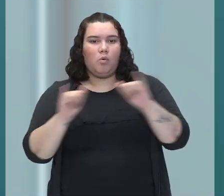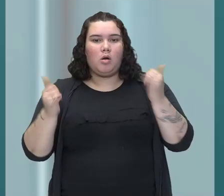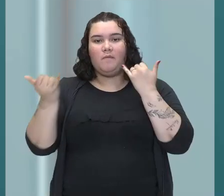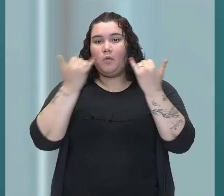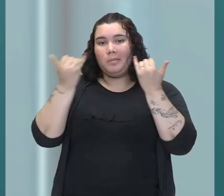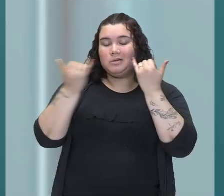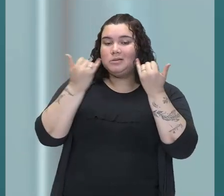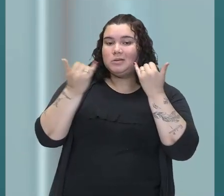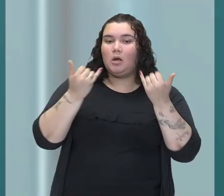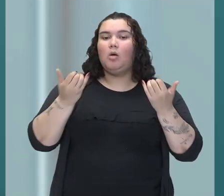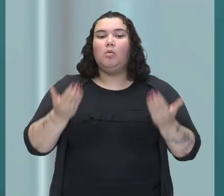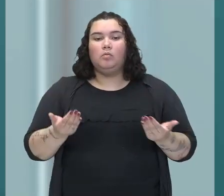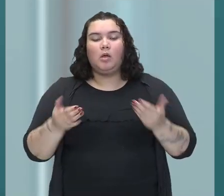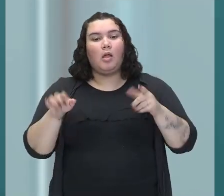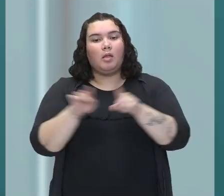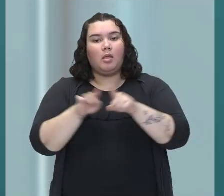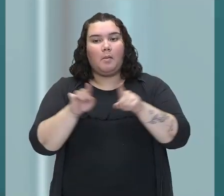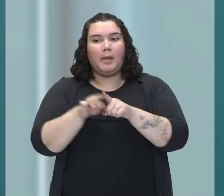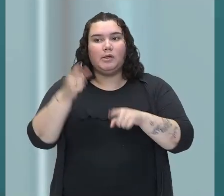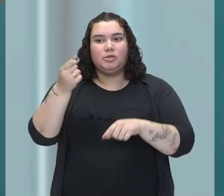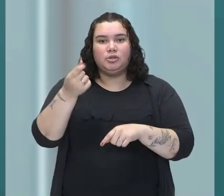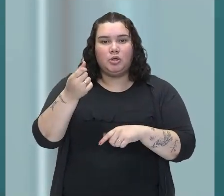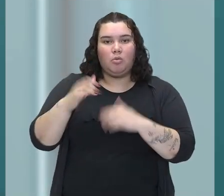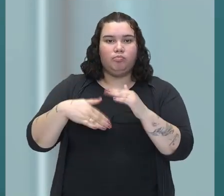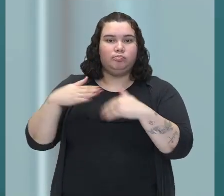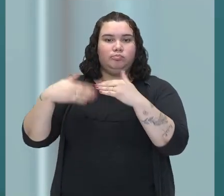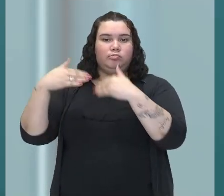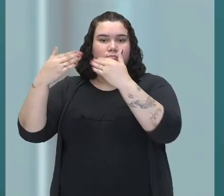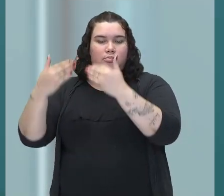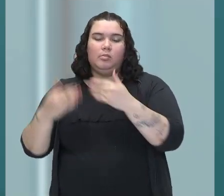de receber dinheiro, mas também de